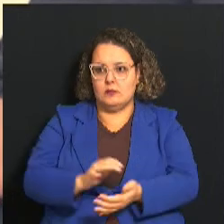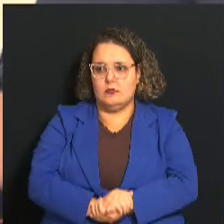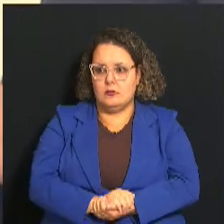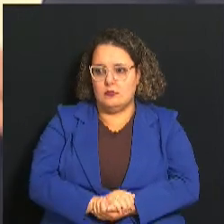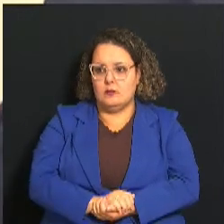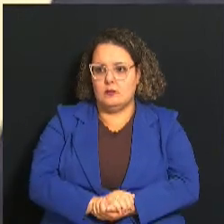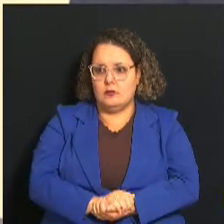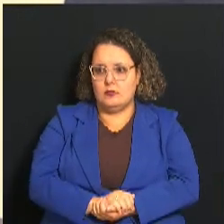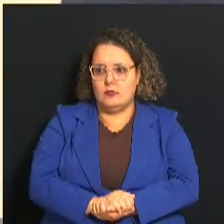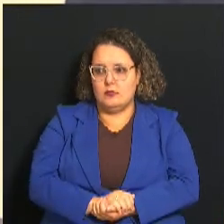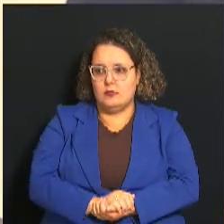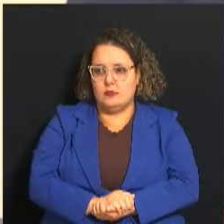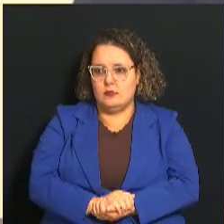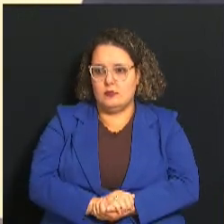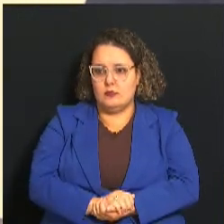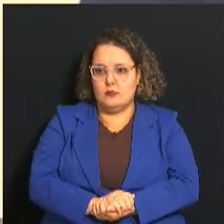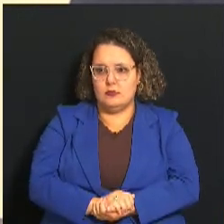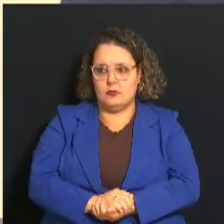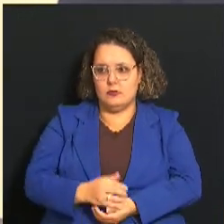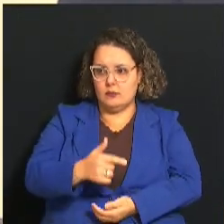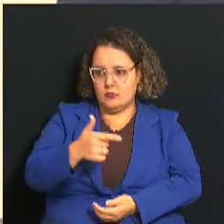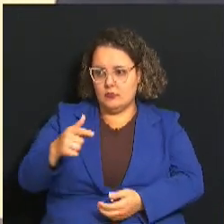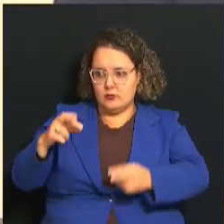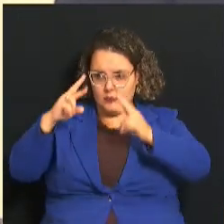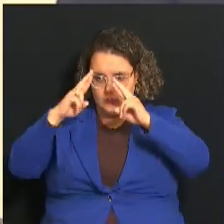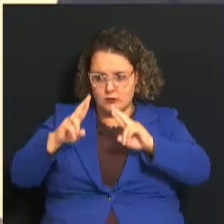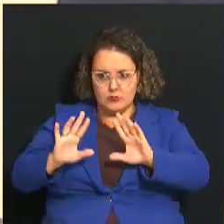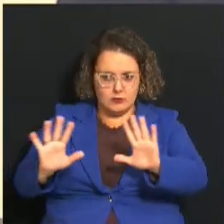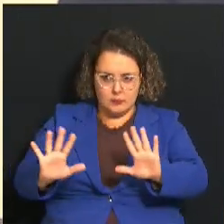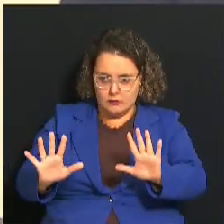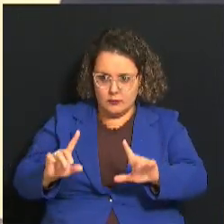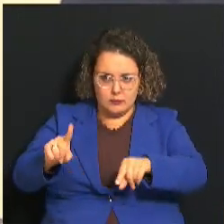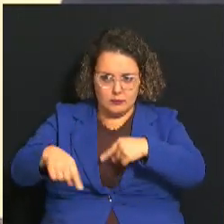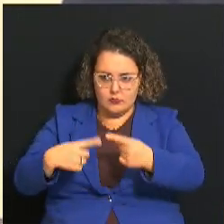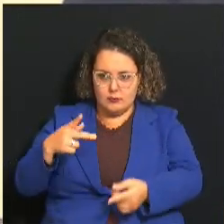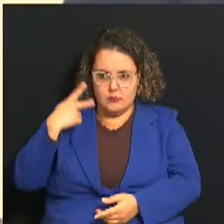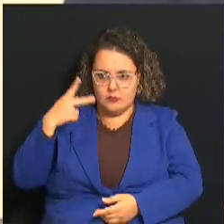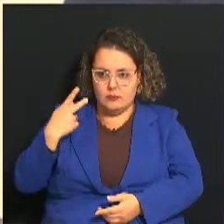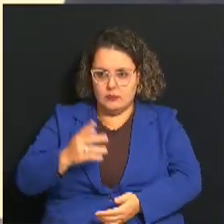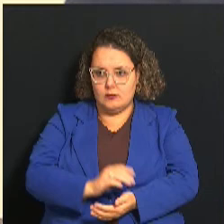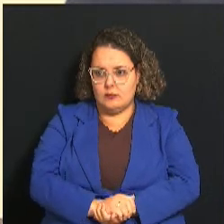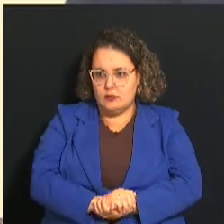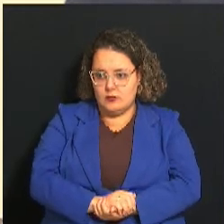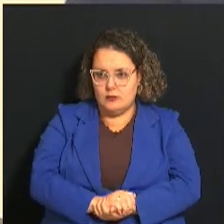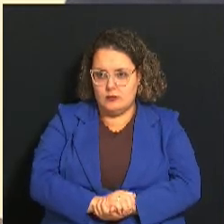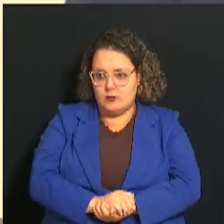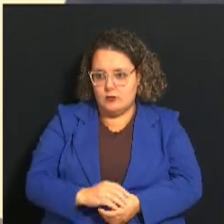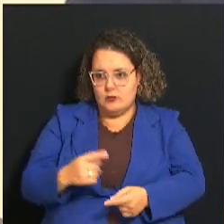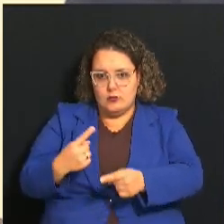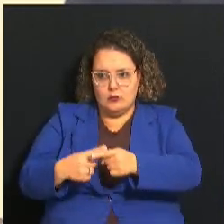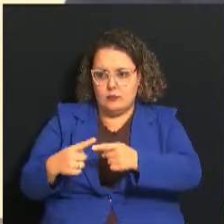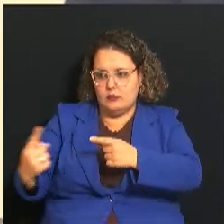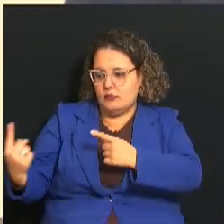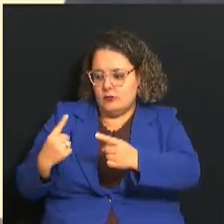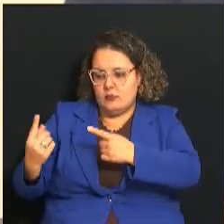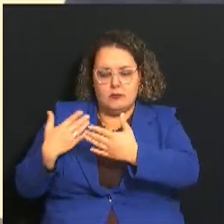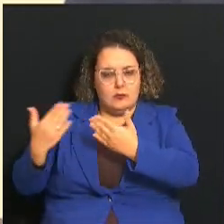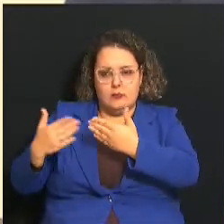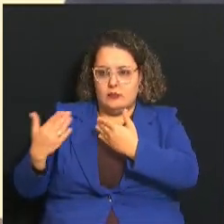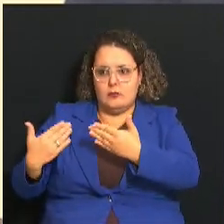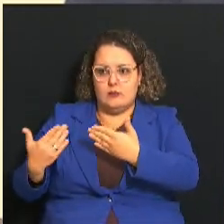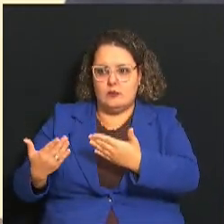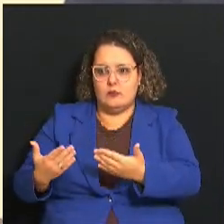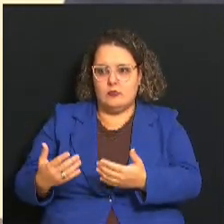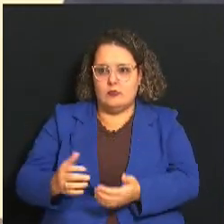sem desrespeito e nenhum demérito a nenhum dos outros vereadores. Apenas porque ele acabou, mas inicialmente conversando, criou